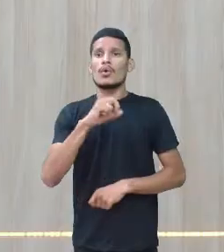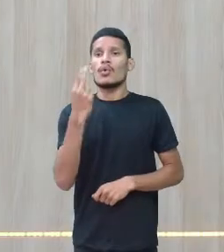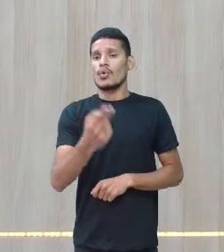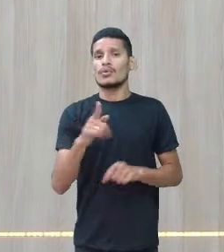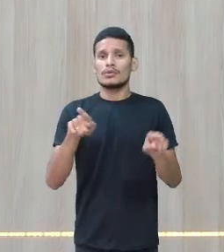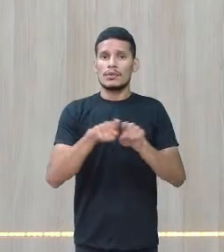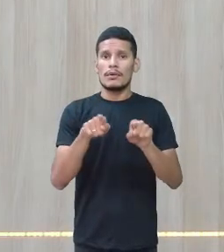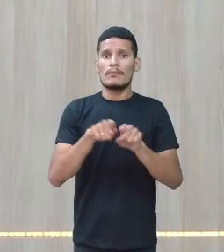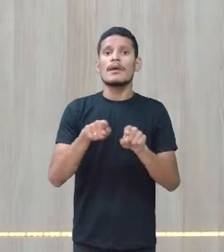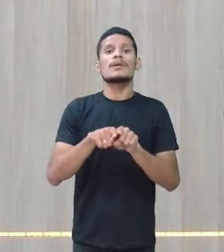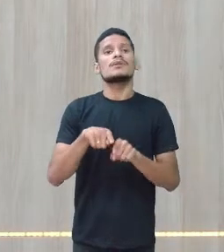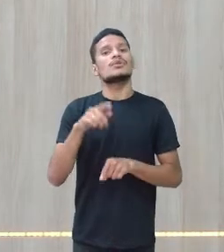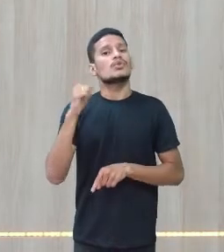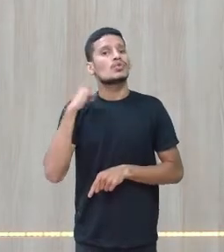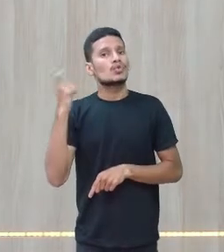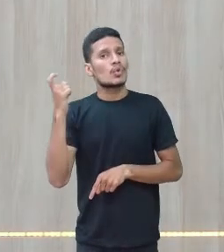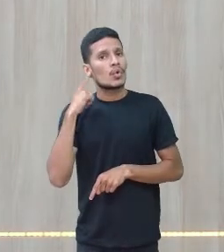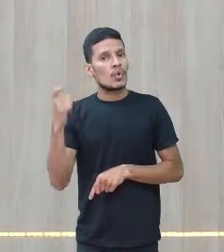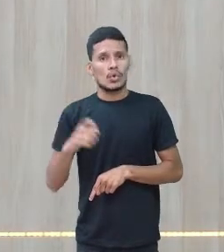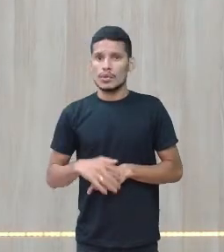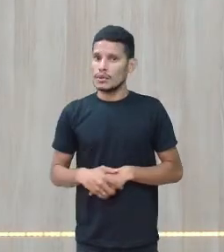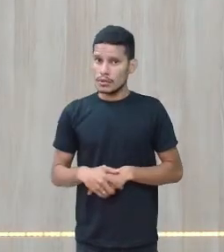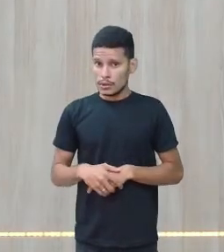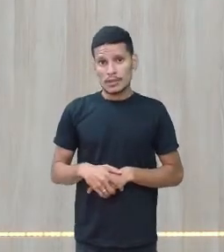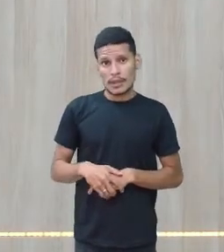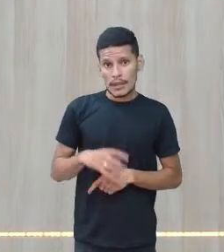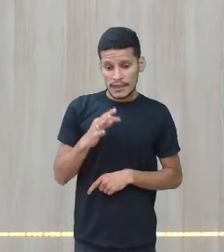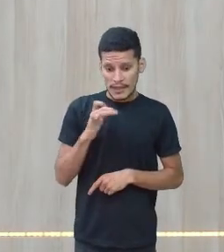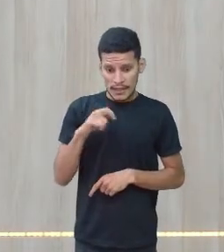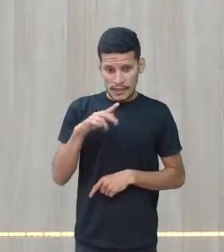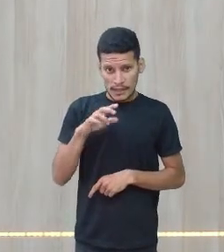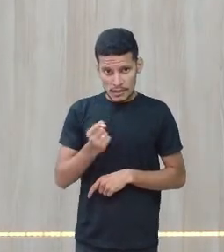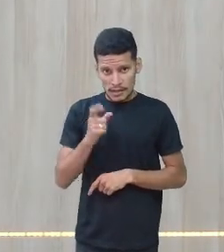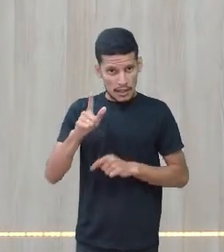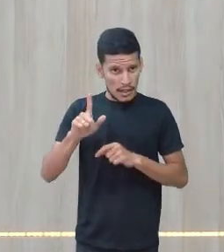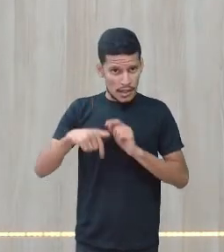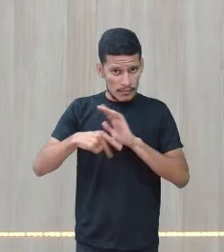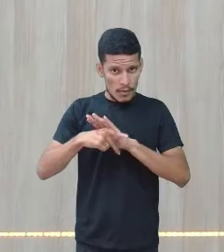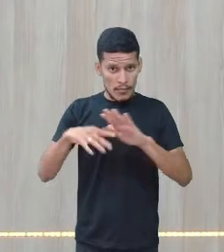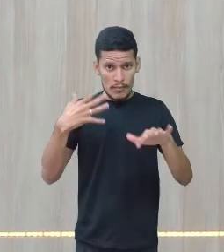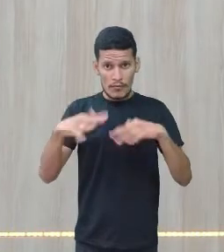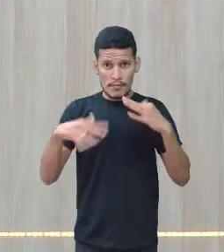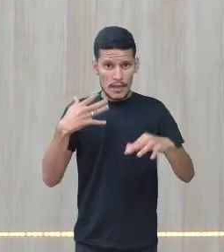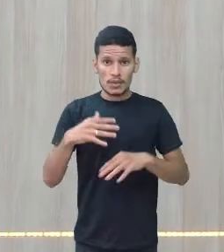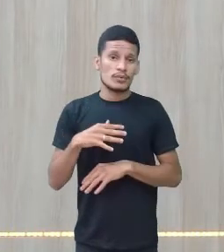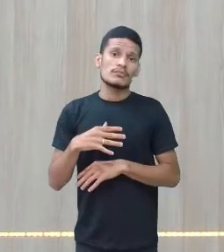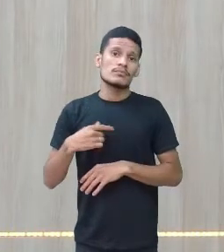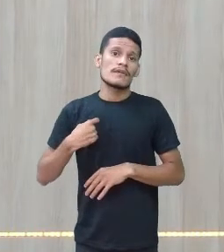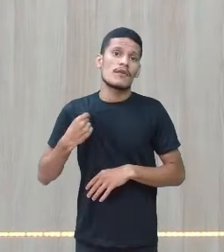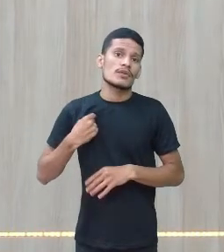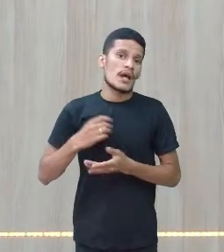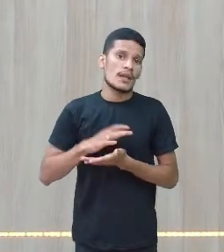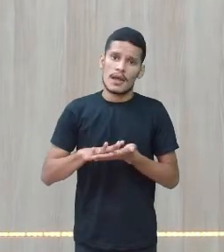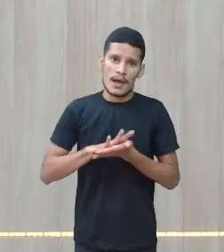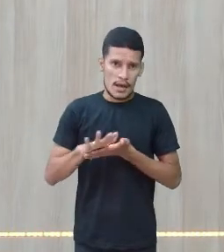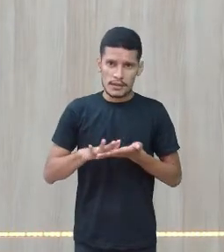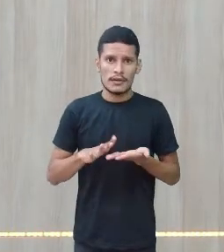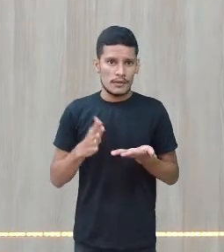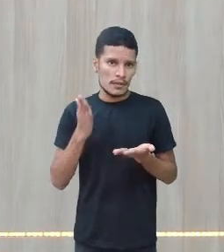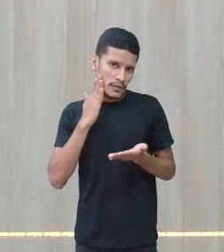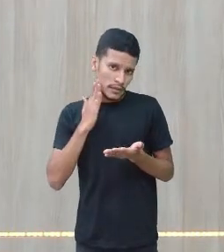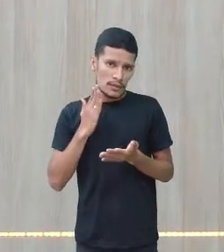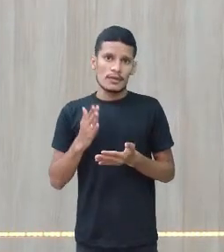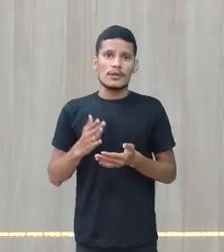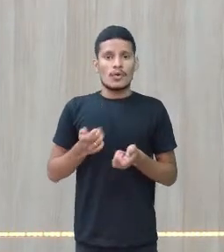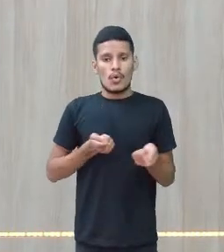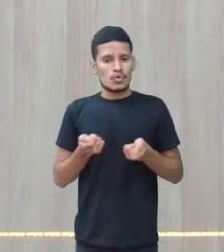sons. Quem tem o tique, gente, ela não está fazendo porque quer. É um movimento aí, olha, involuntário. A pessoa não tem aí